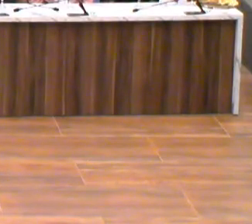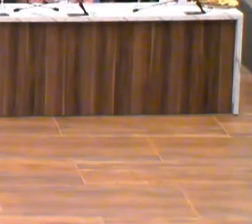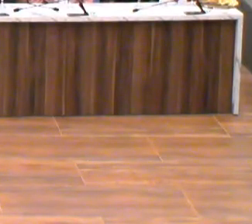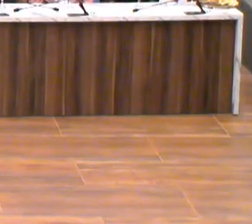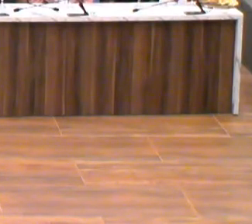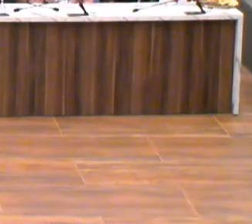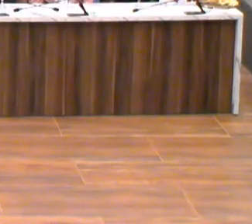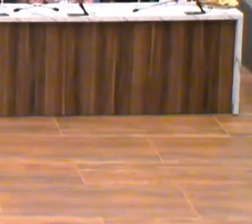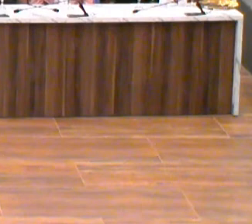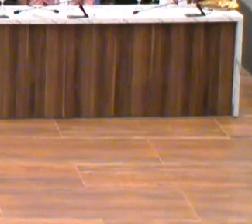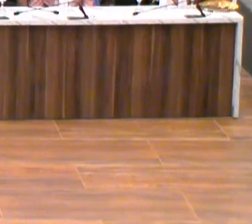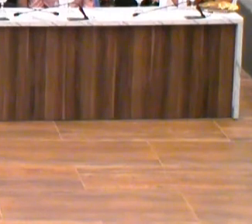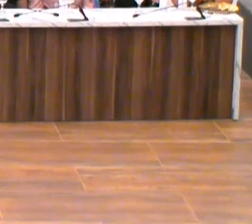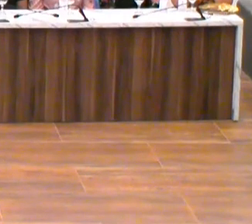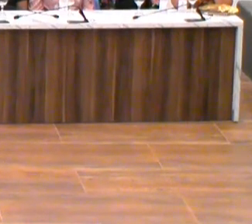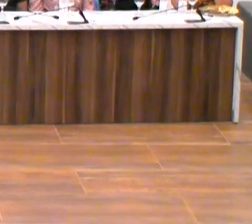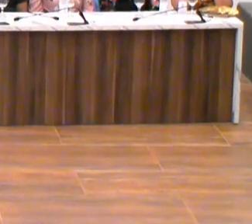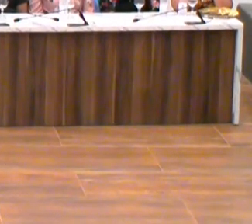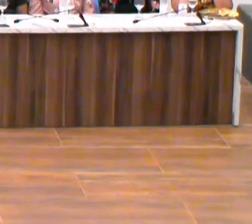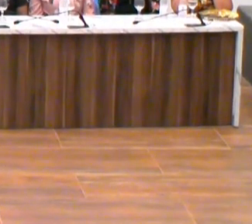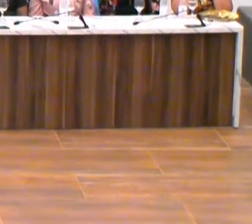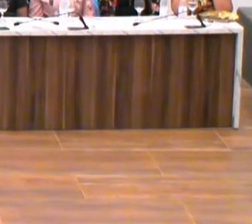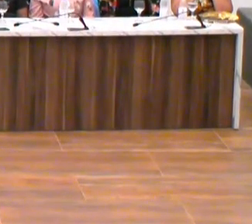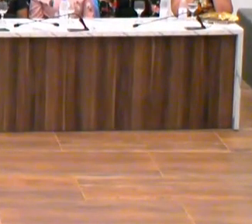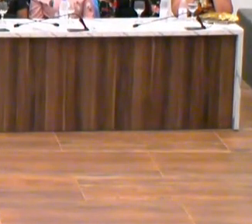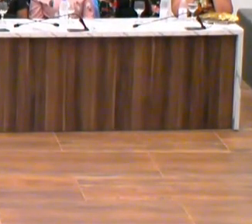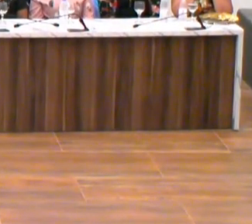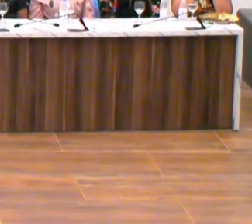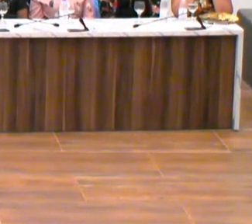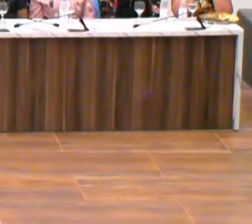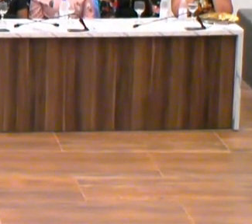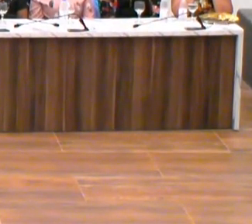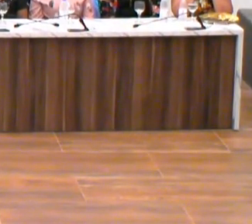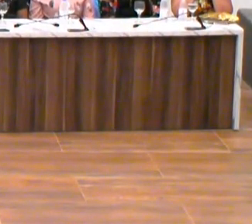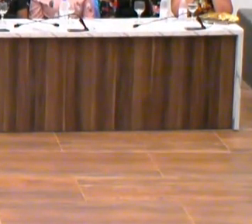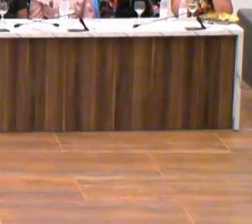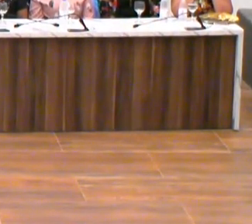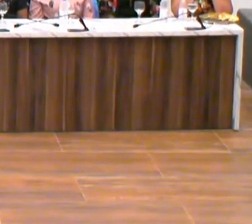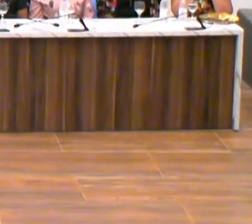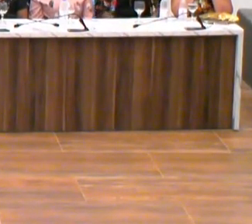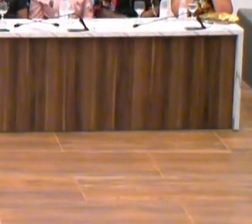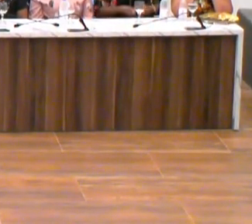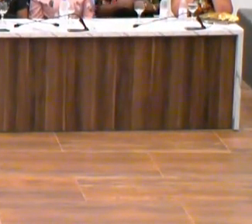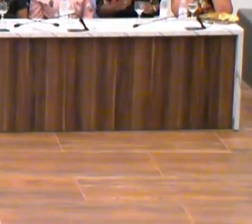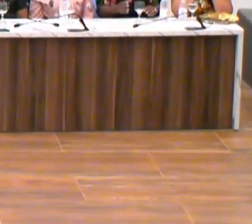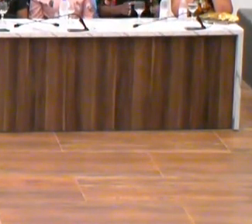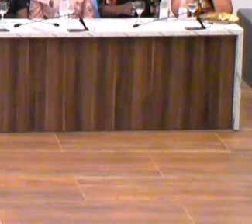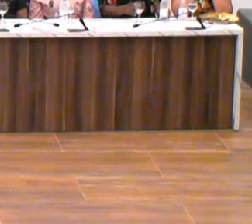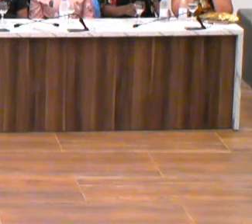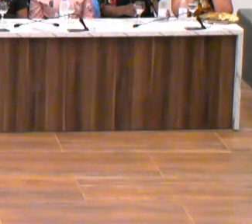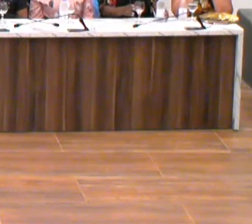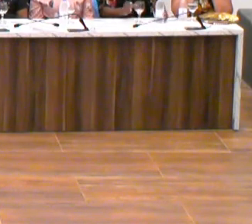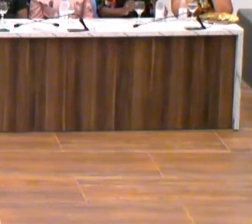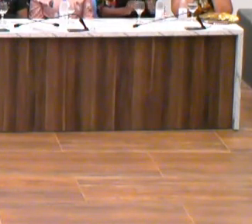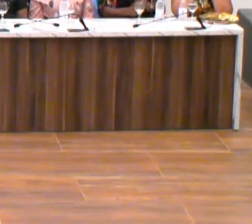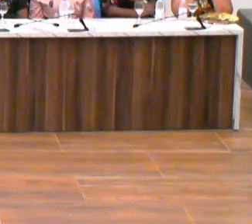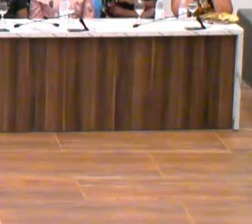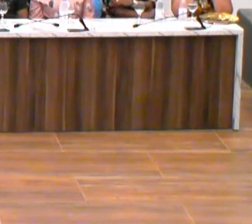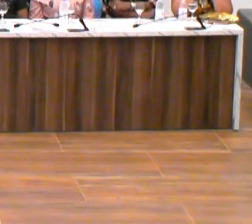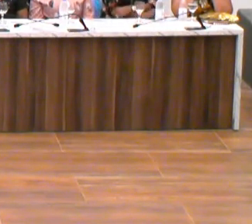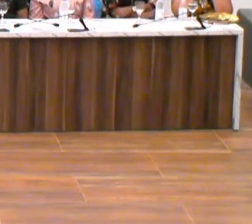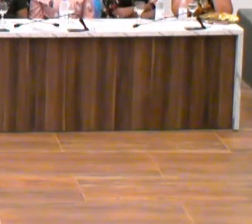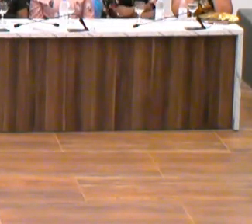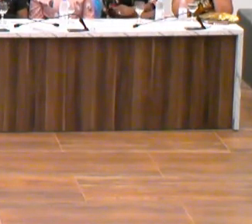Clarissa Cousin, Cláudia Beze, Cleusa Maria de Oliveira Silva, Elivane da Silva Araújo